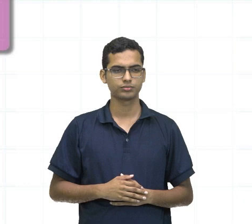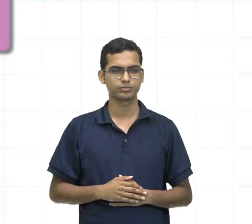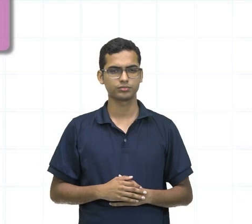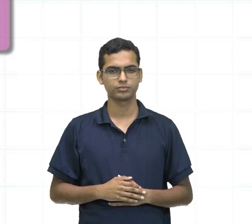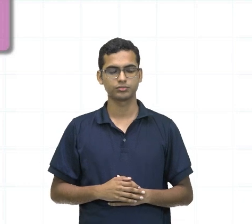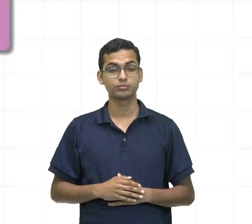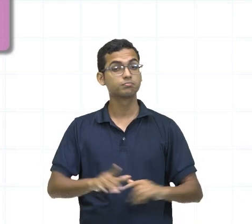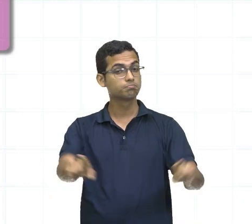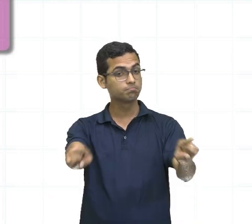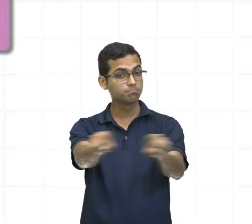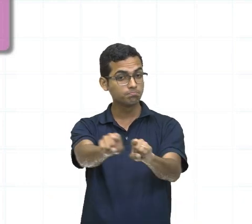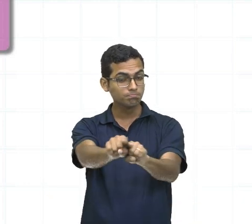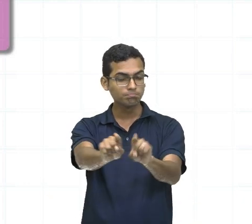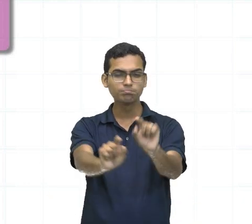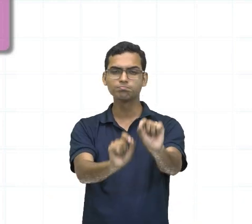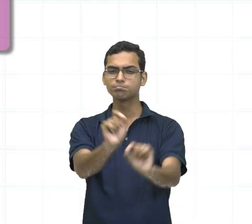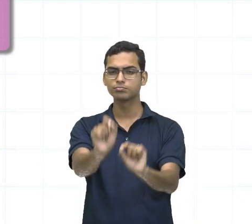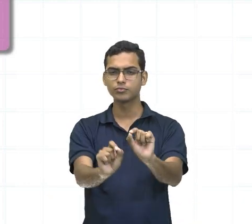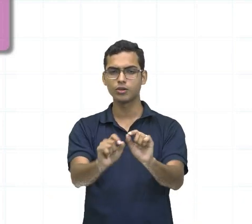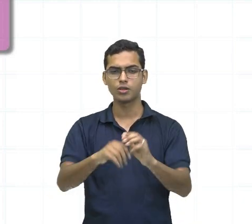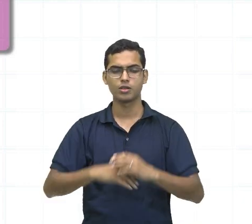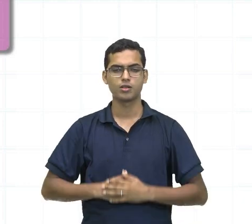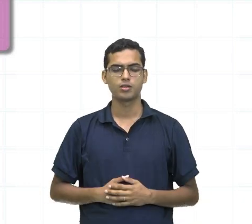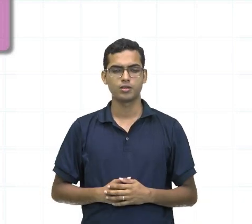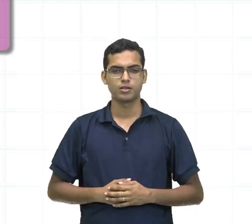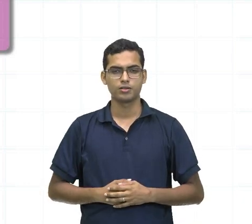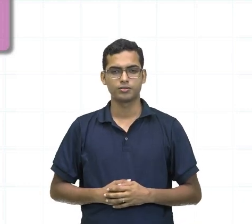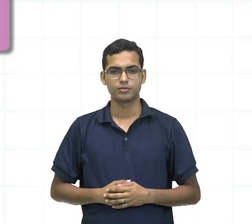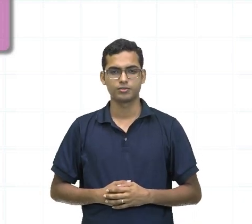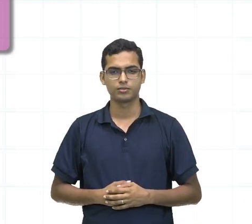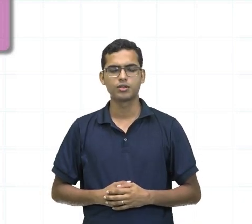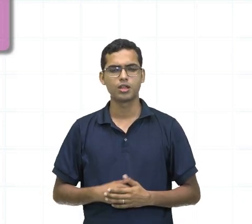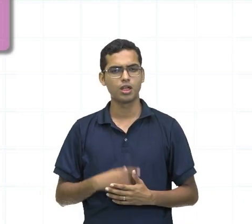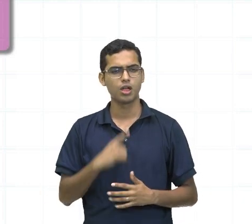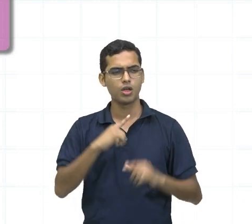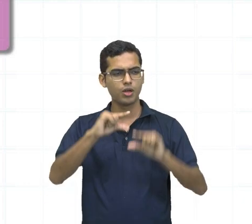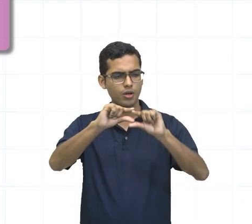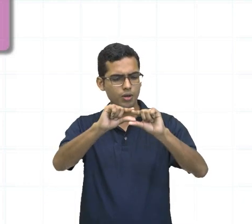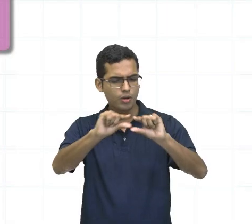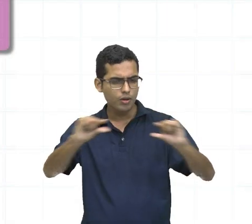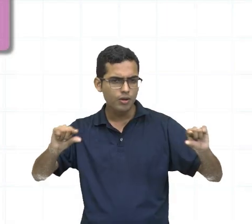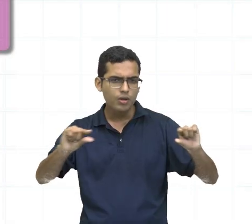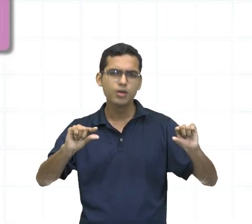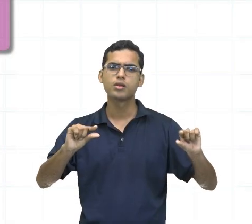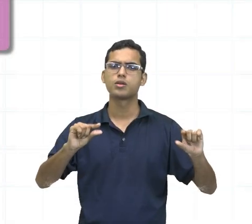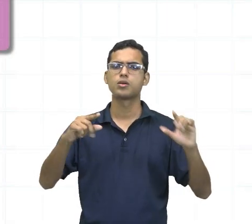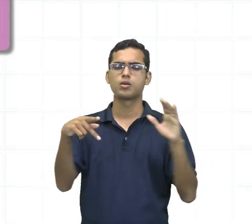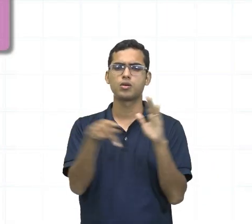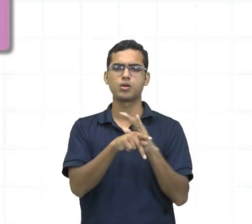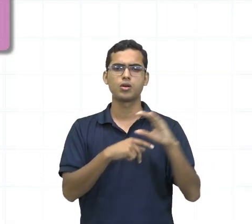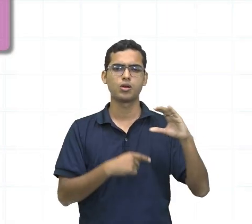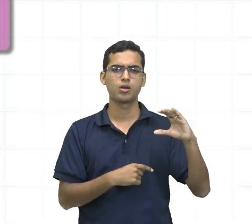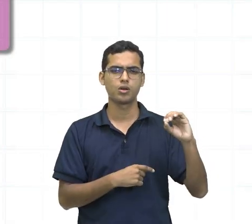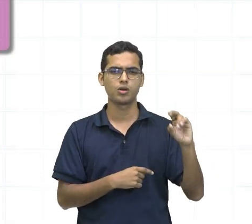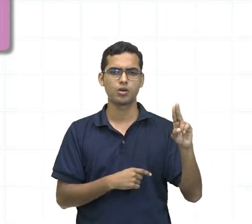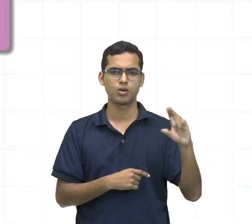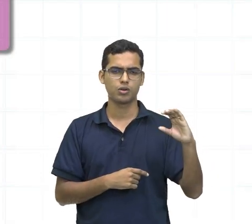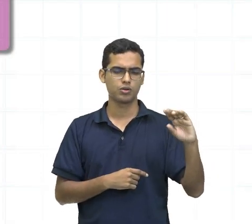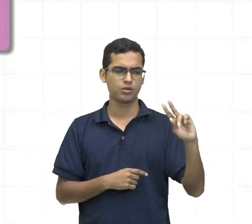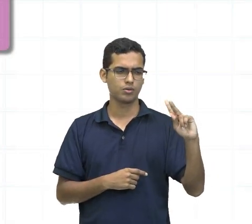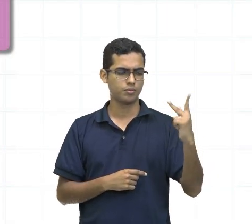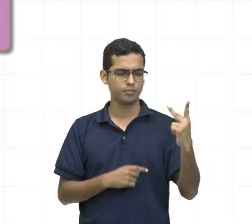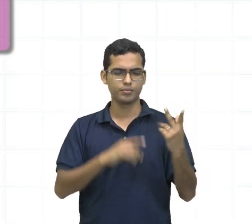expressão chamada couch potato, que é a pessoa que fica sentada o dia todo